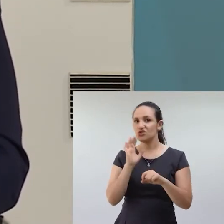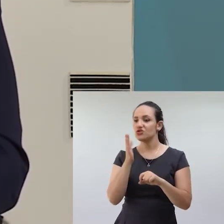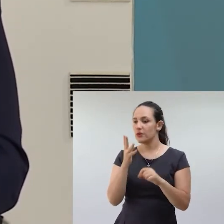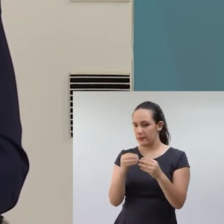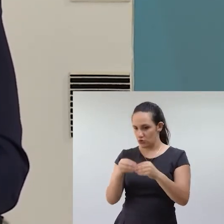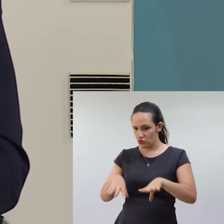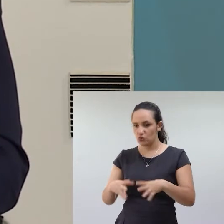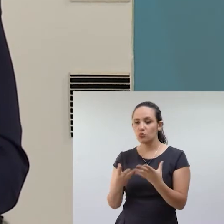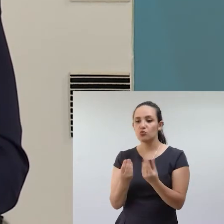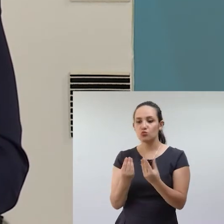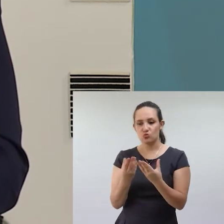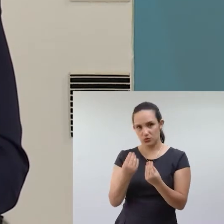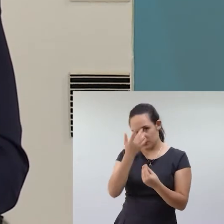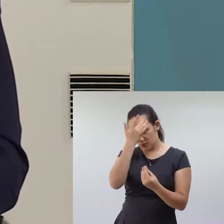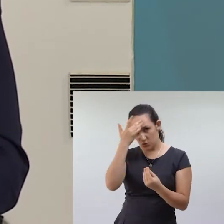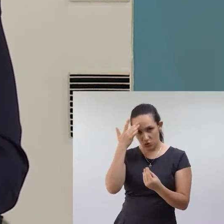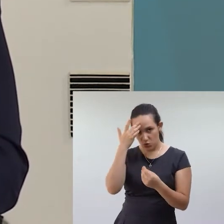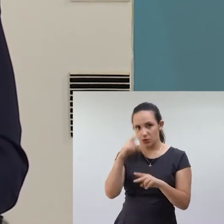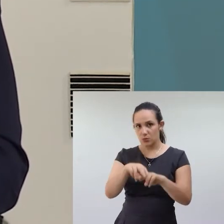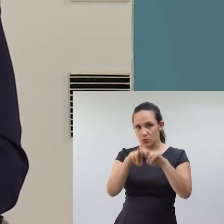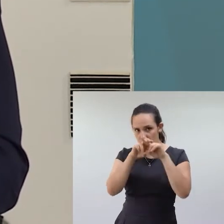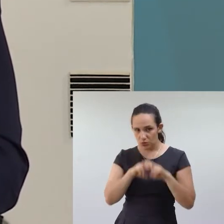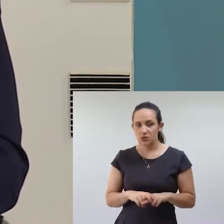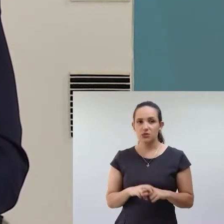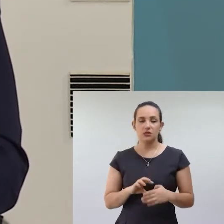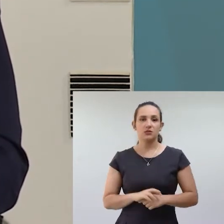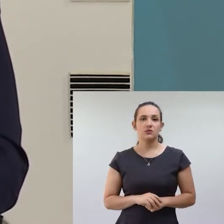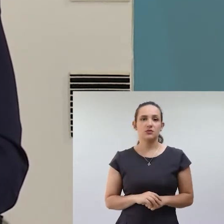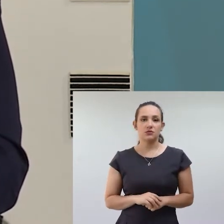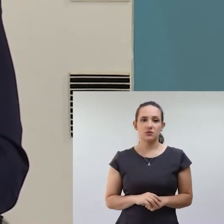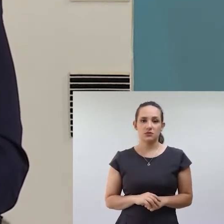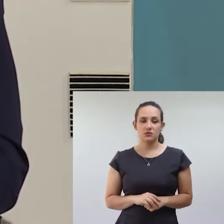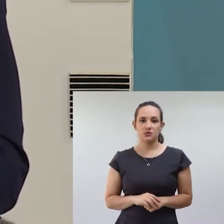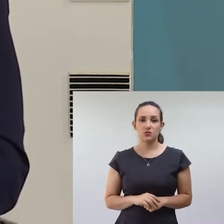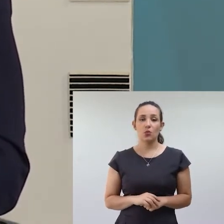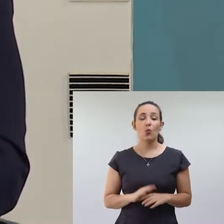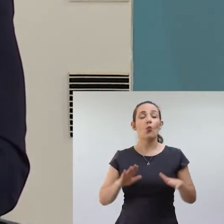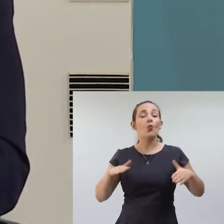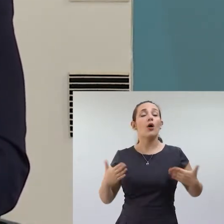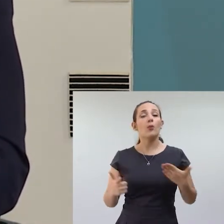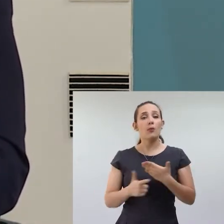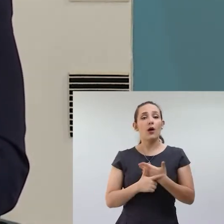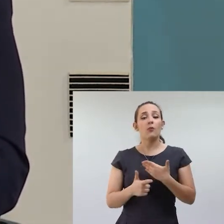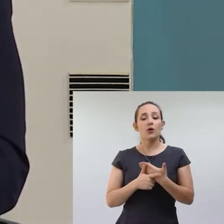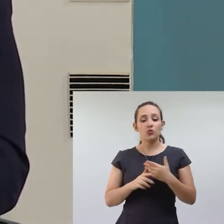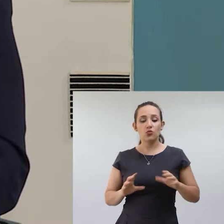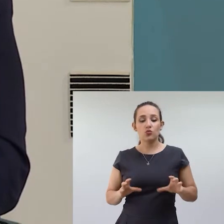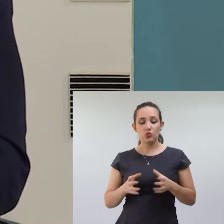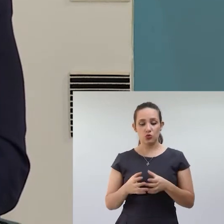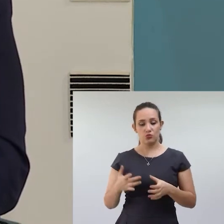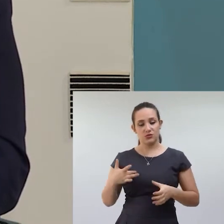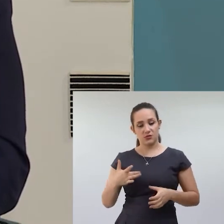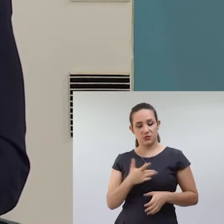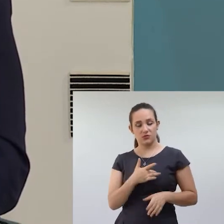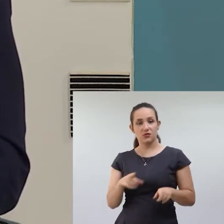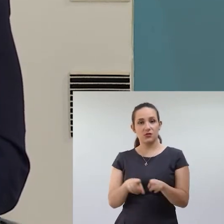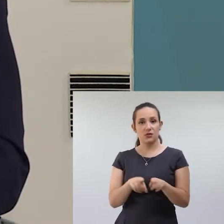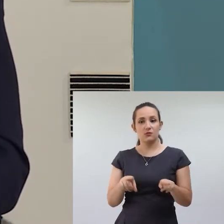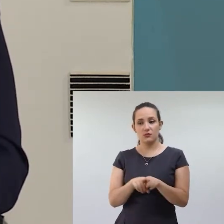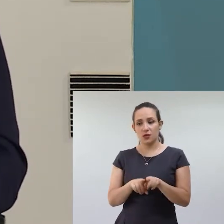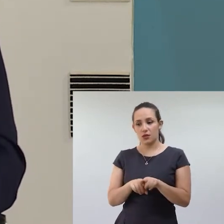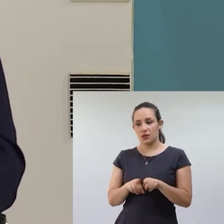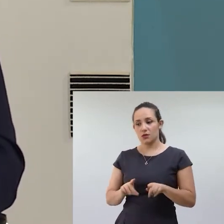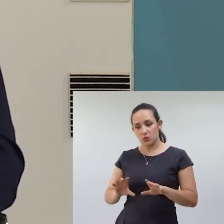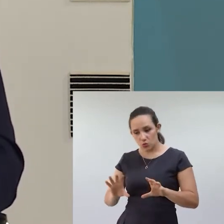que tem atingido muita gente. Então o papel da Comissão de Saúde, né, e da